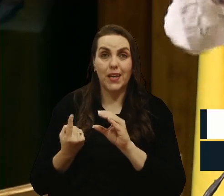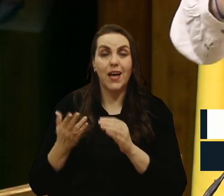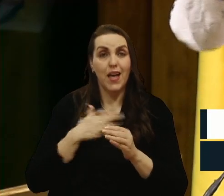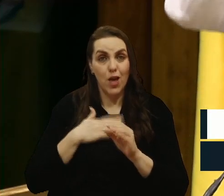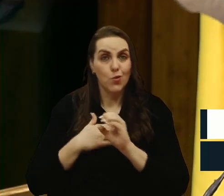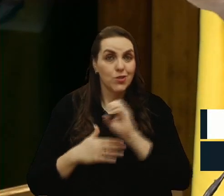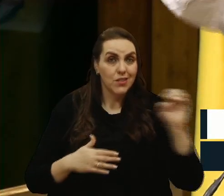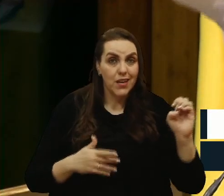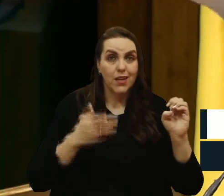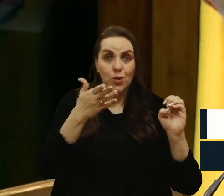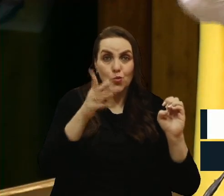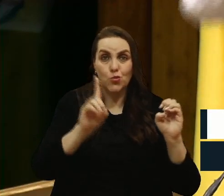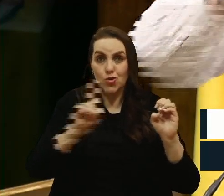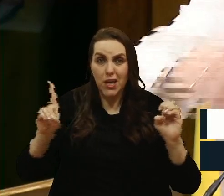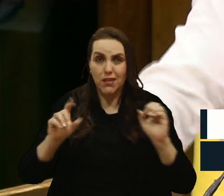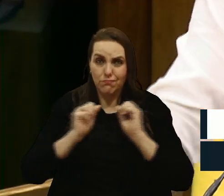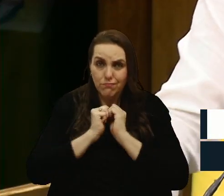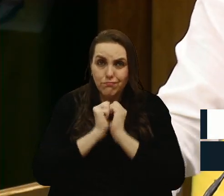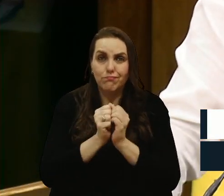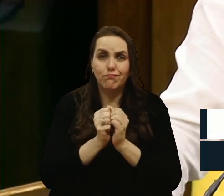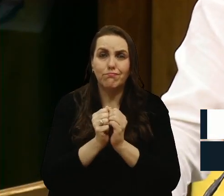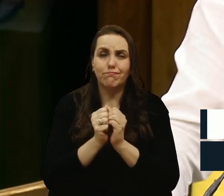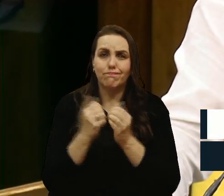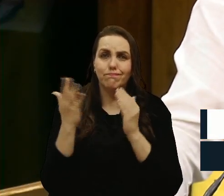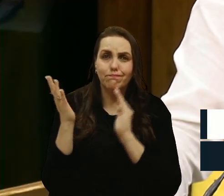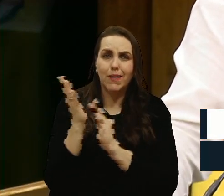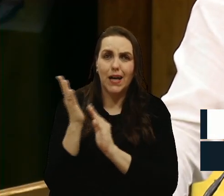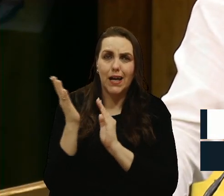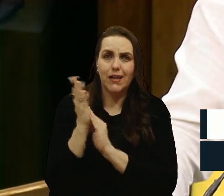senhor de direita estaríamos juntos batendo palma para isso hoje.